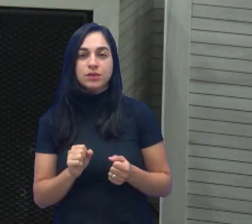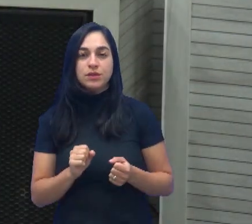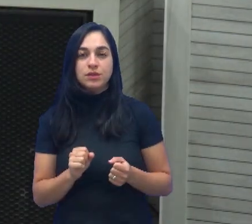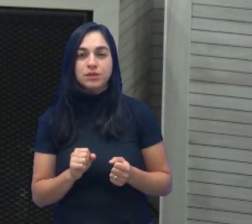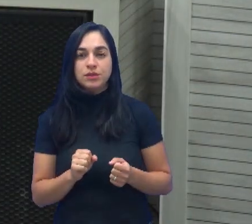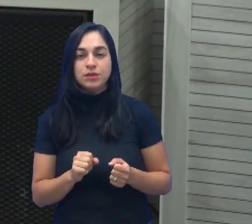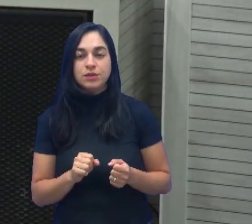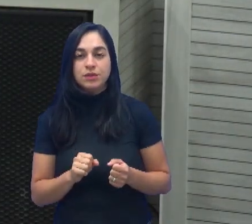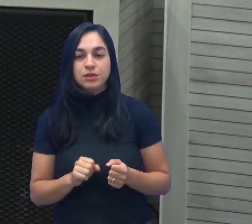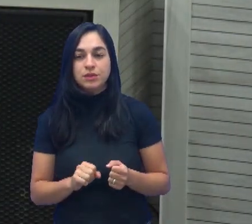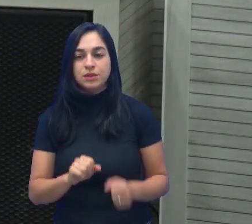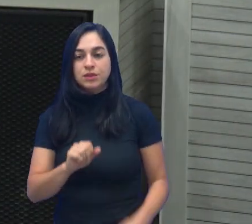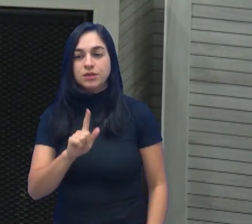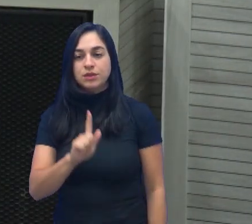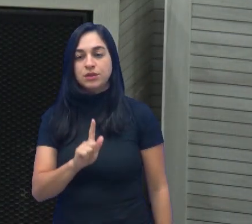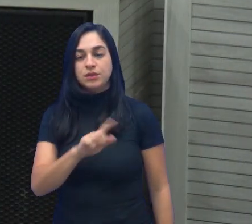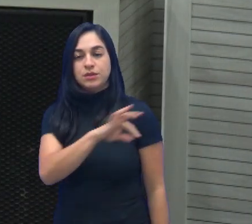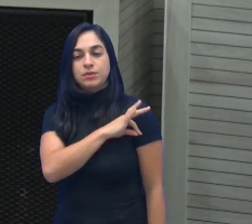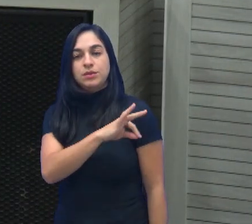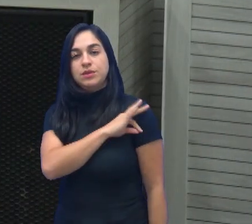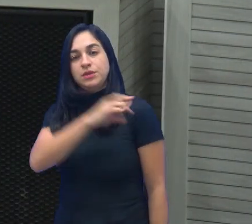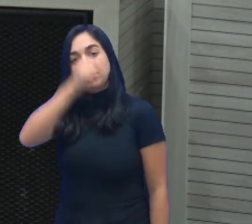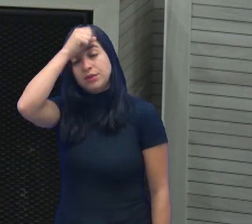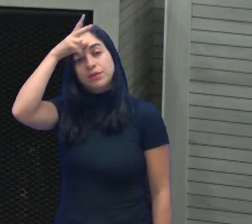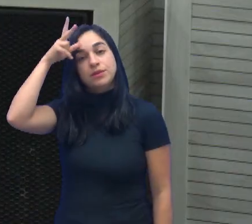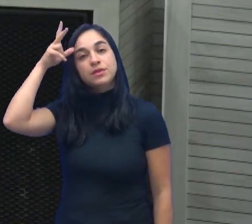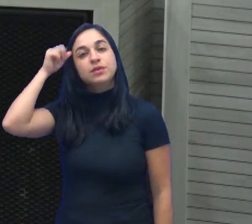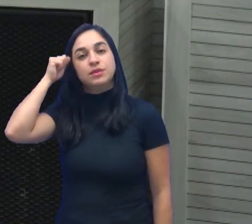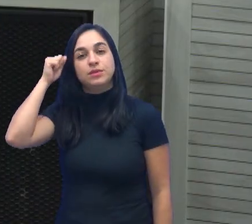Cursino e GCM Nóbrega.